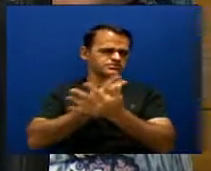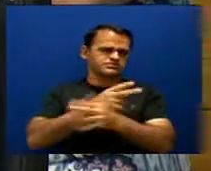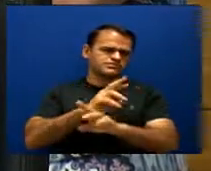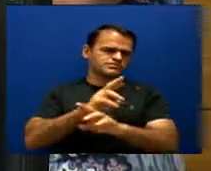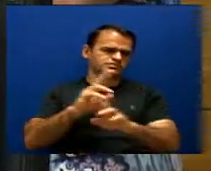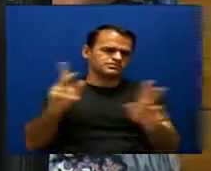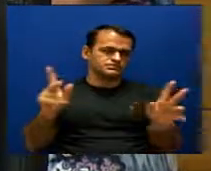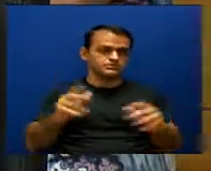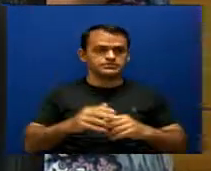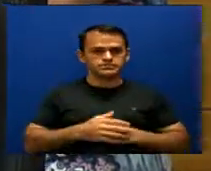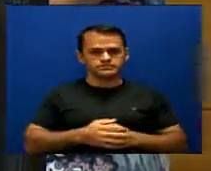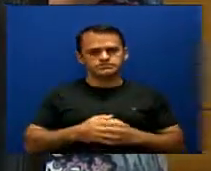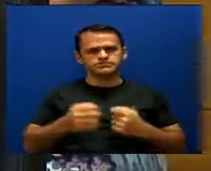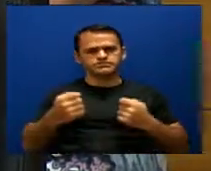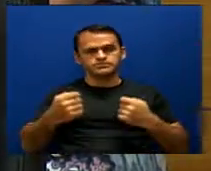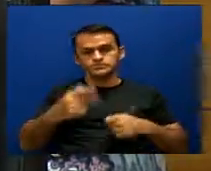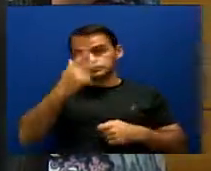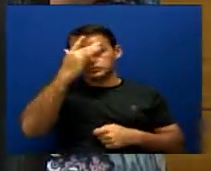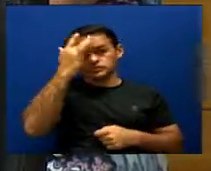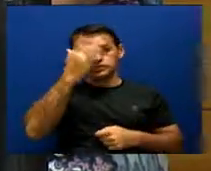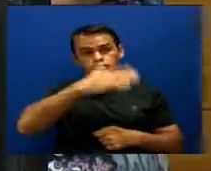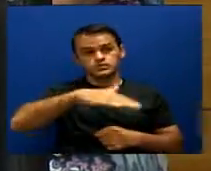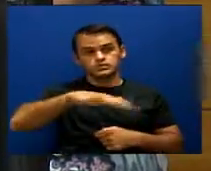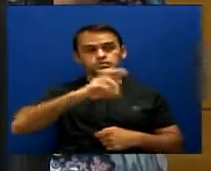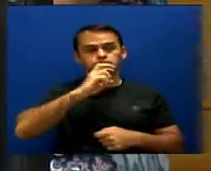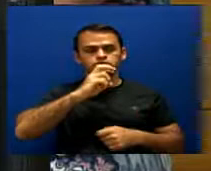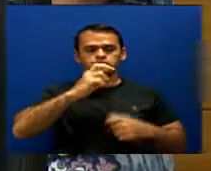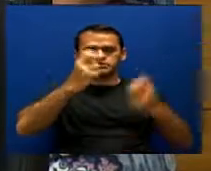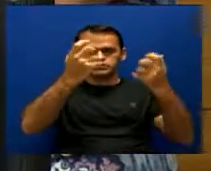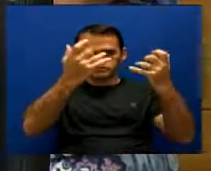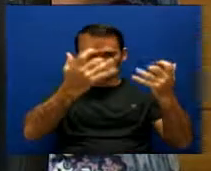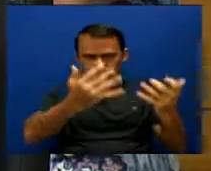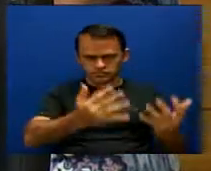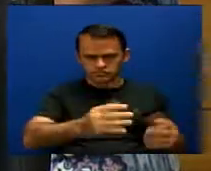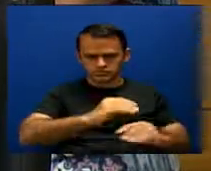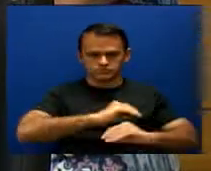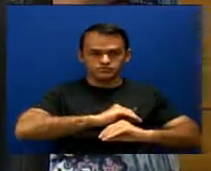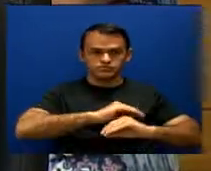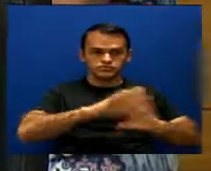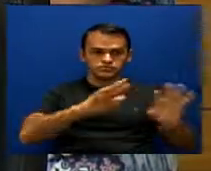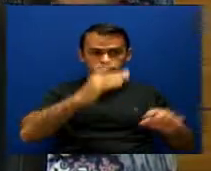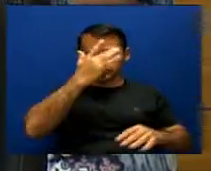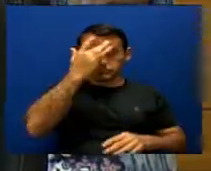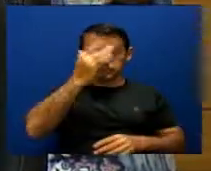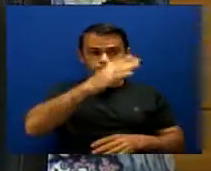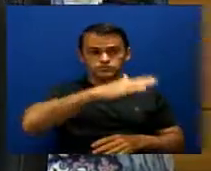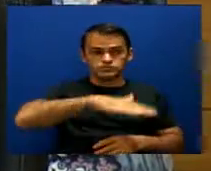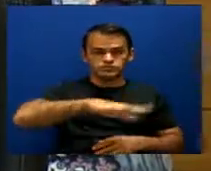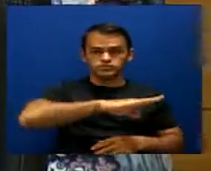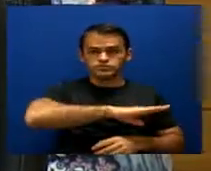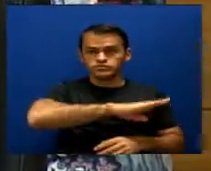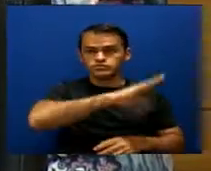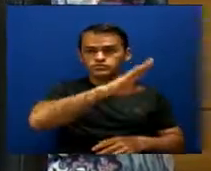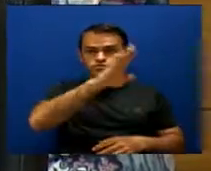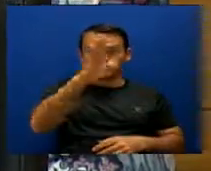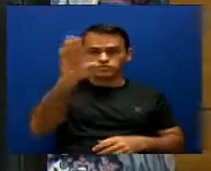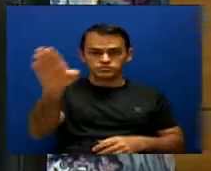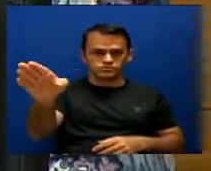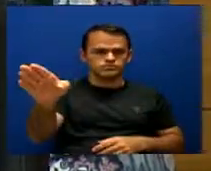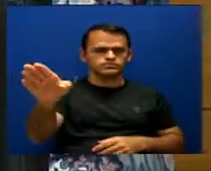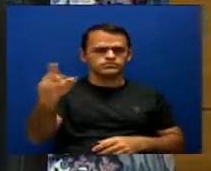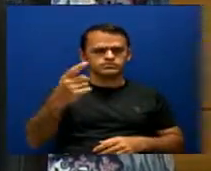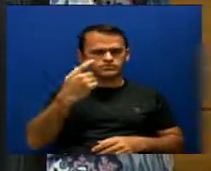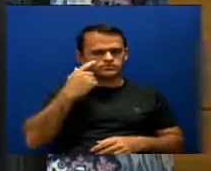essa sintonia para a população do Sorocaba, que ao chegar, ao adentrar lá na Santa Casa, o paciente está sendo muito bem